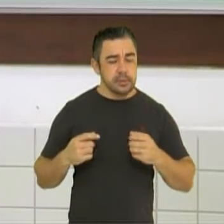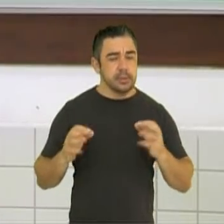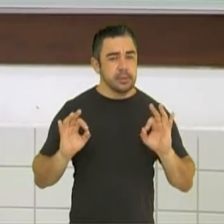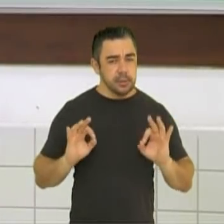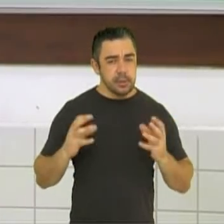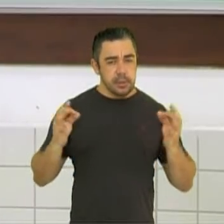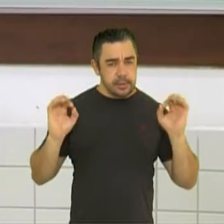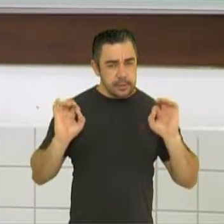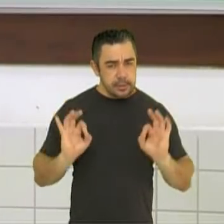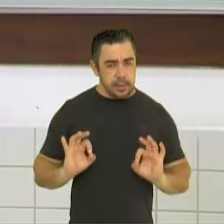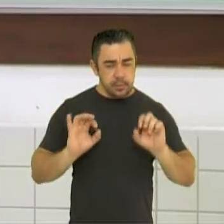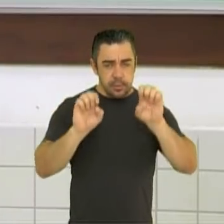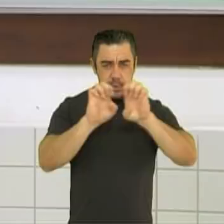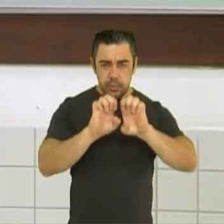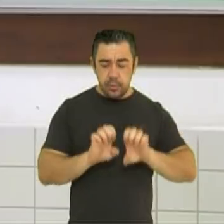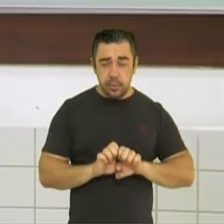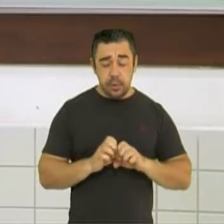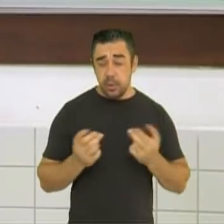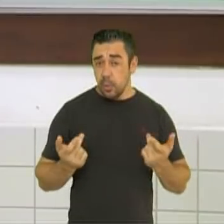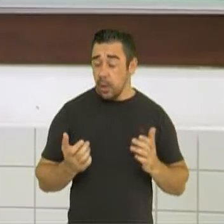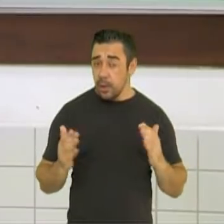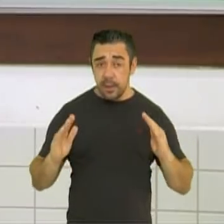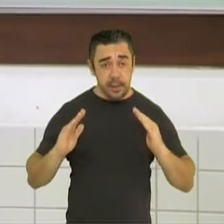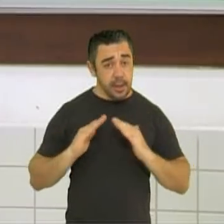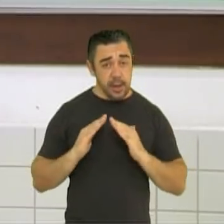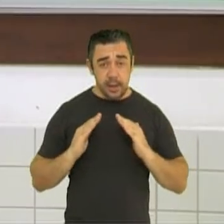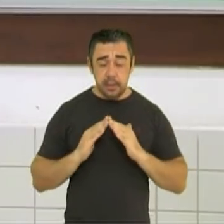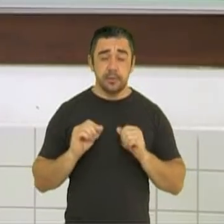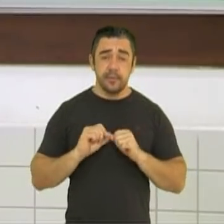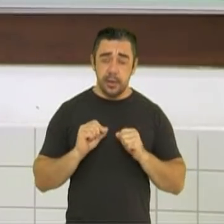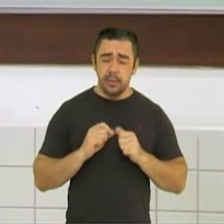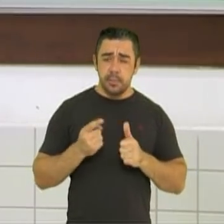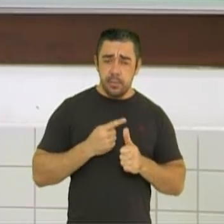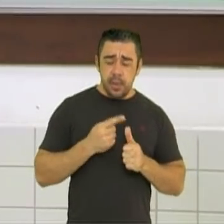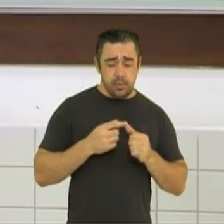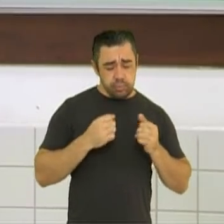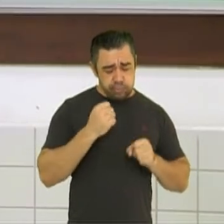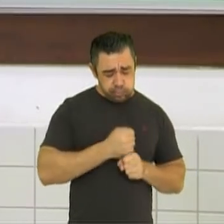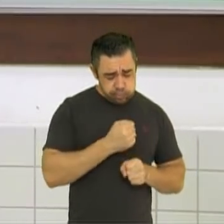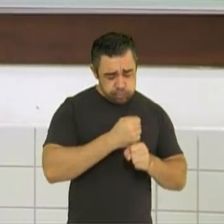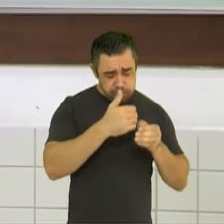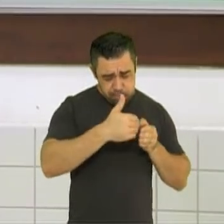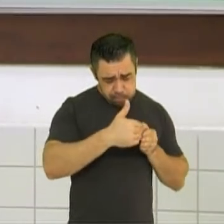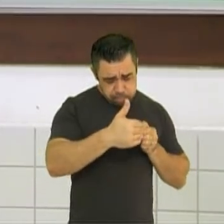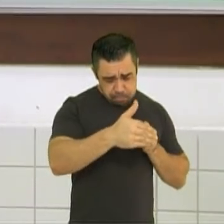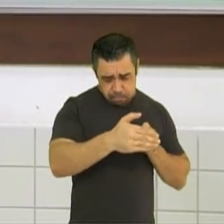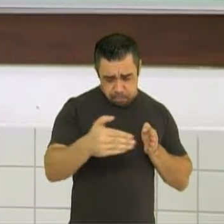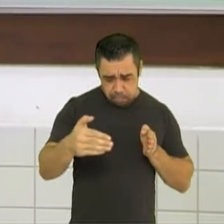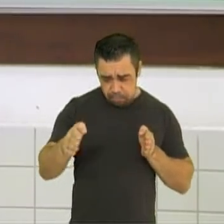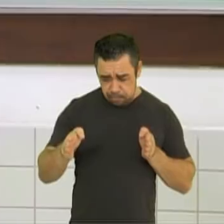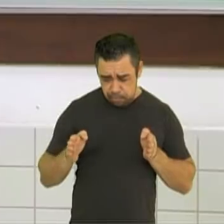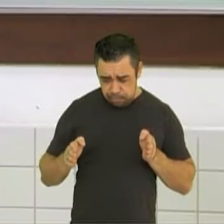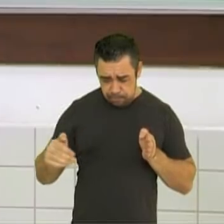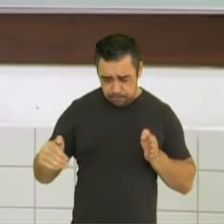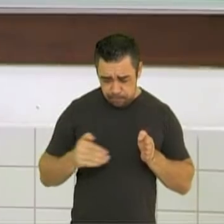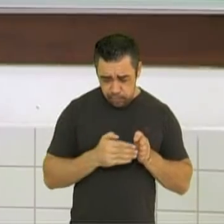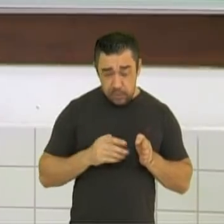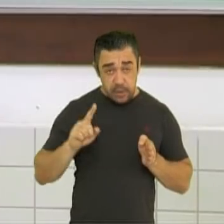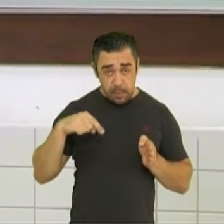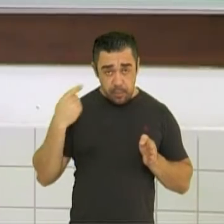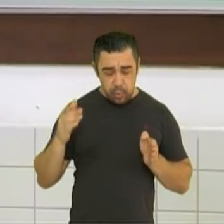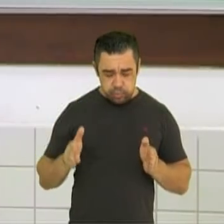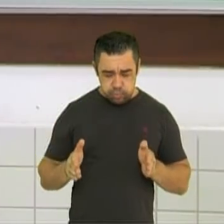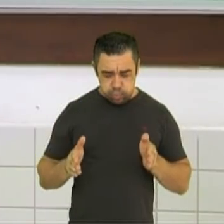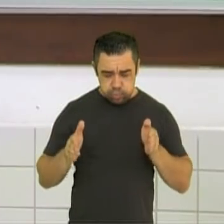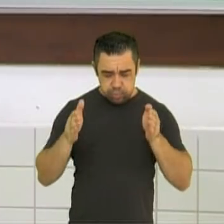bonita, estruturada. A casa, da mesma maneira, você faz a fundação, o alicerce, depois você sobe as paredes, põe o telhado e depois